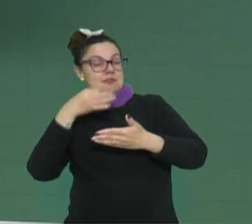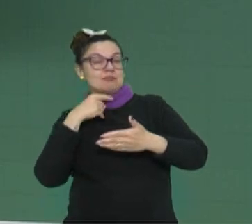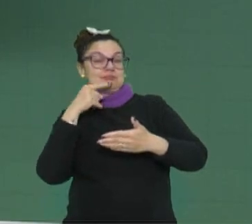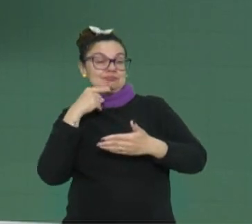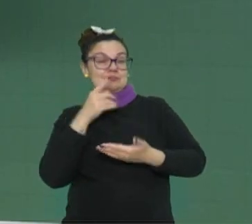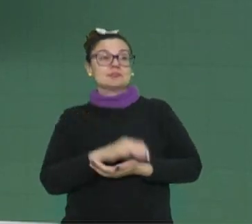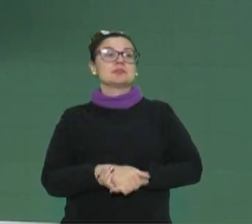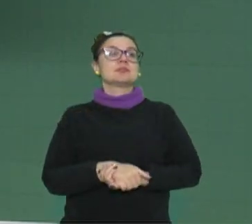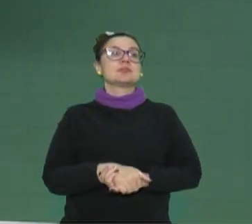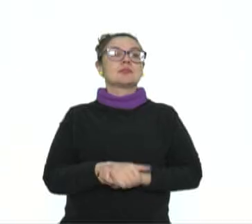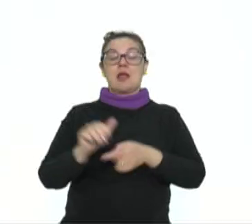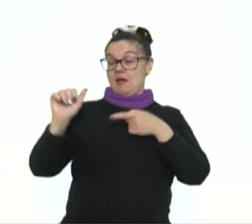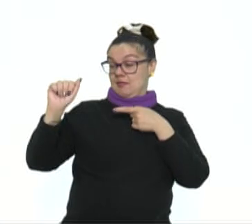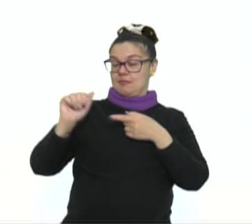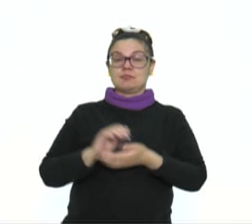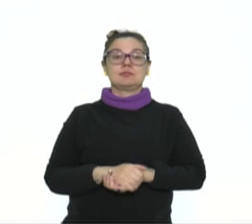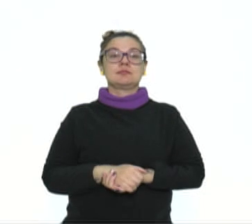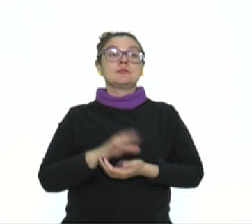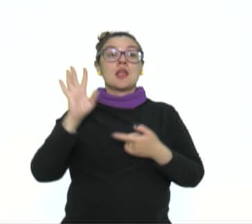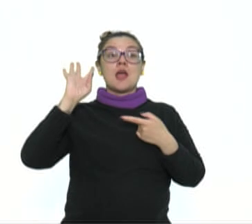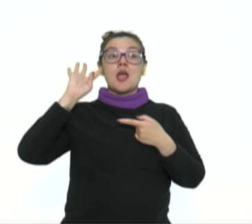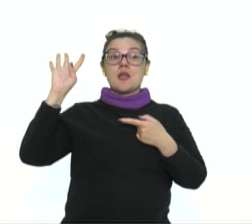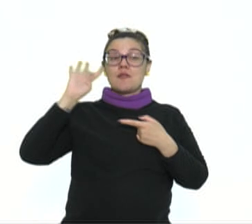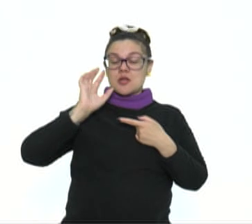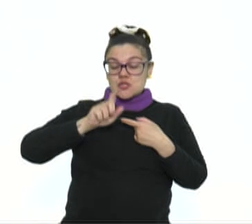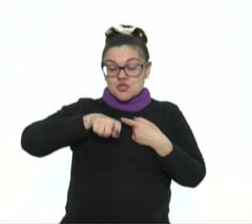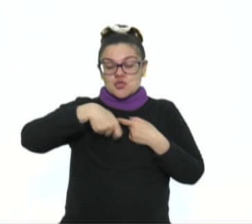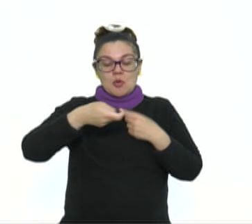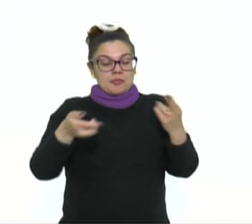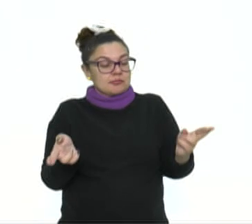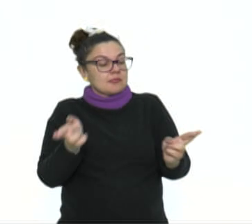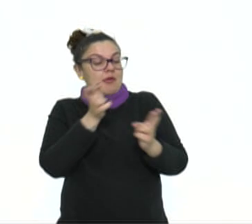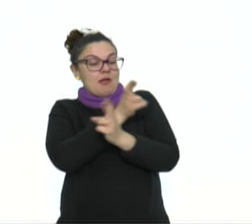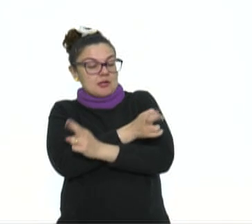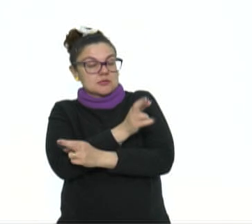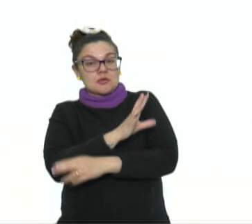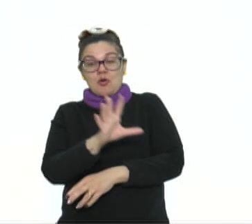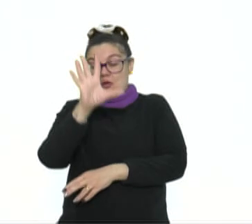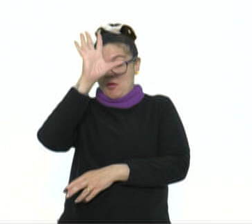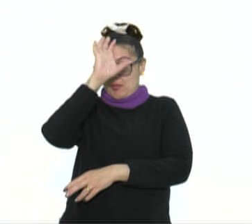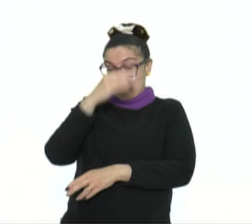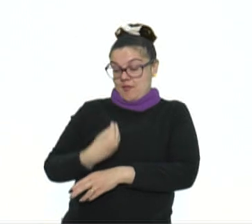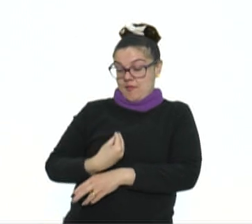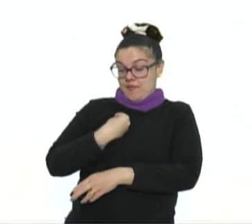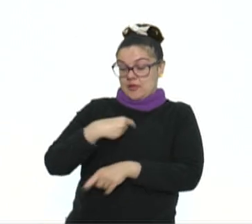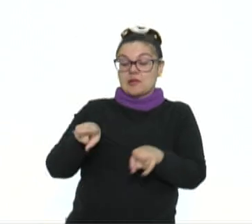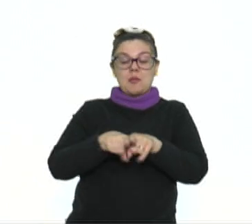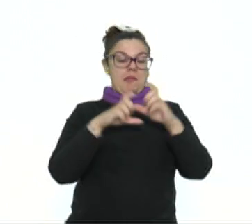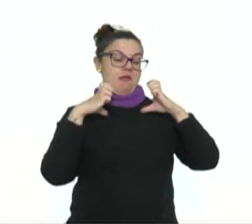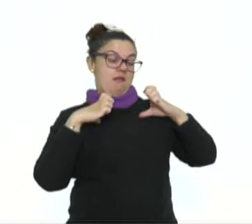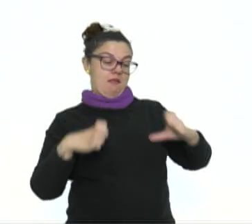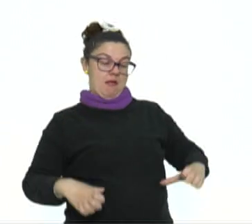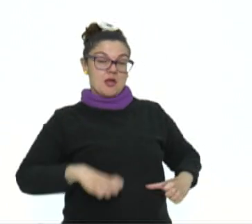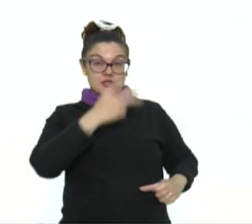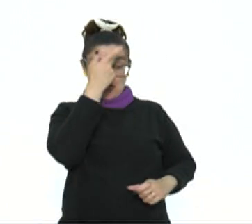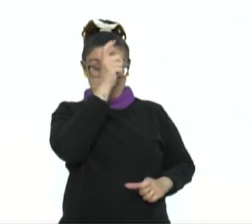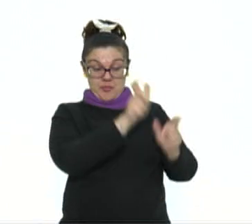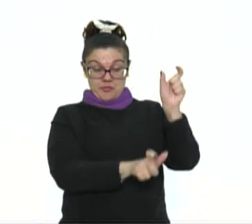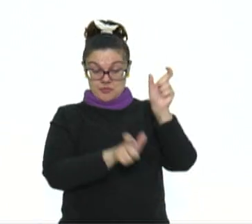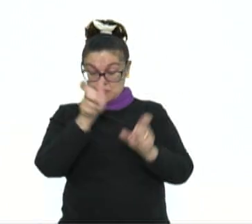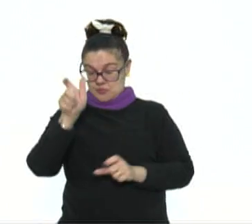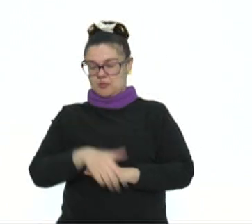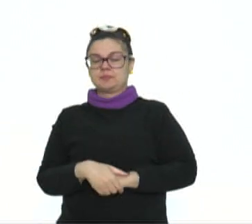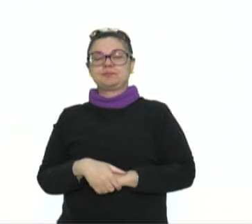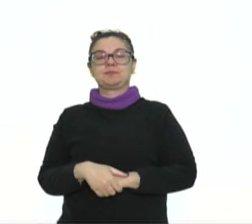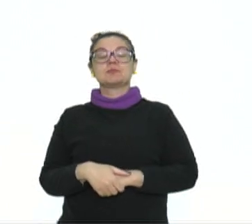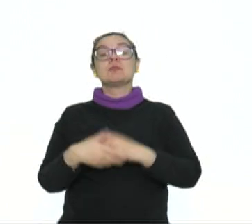questionando. Letra A. Refletir sobre as relações entre o conhecimento da vida e os valores éticos do homem. Letra B.